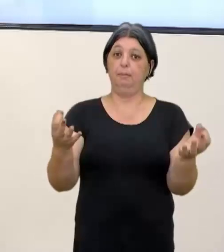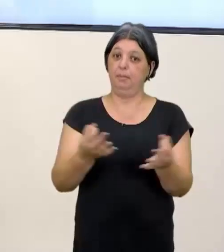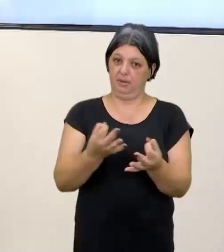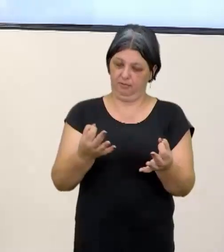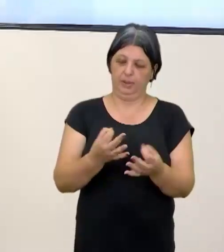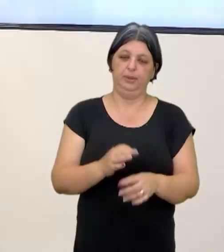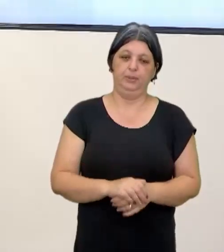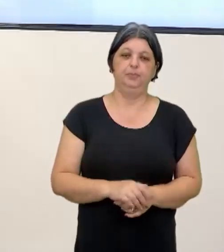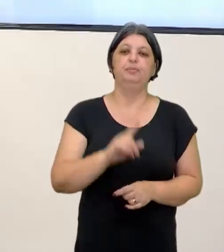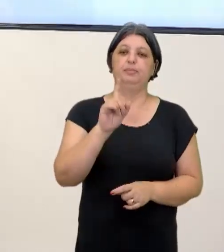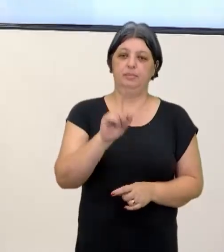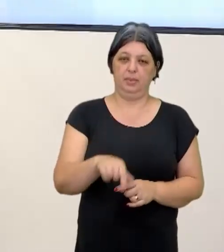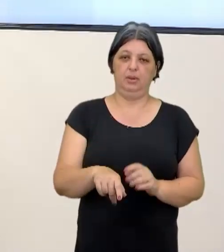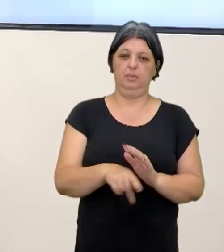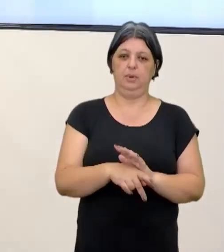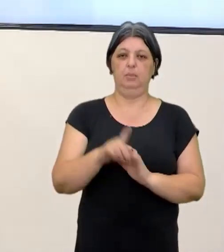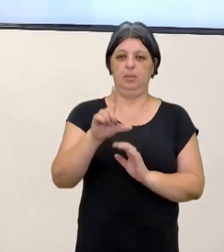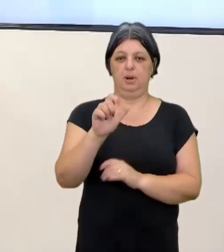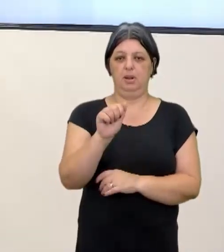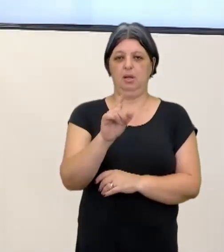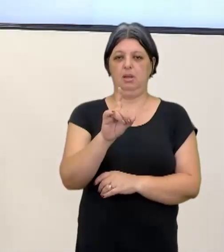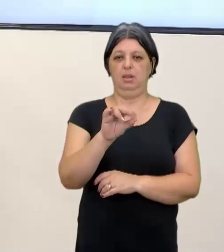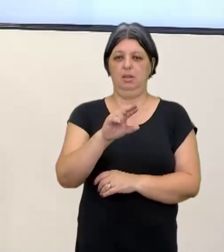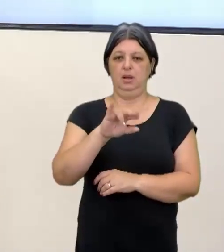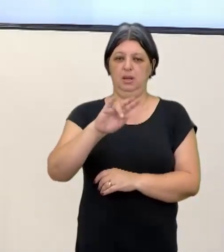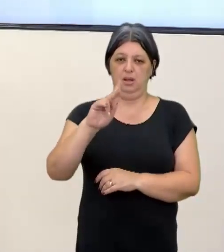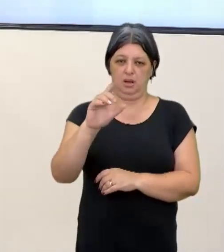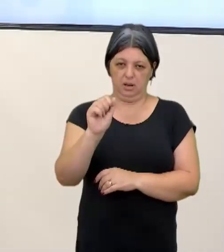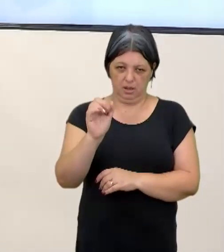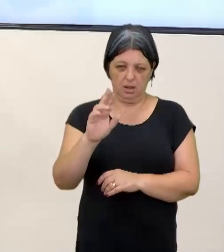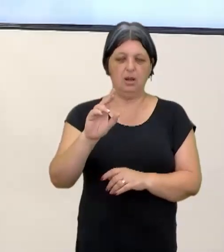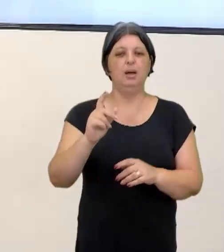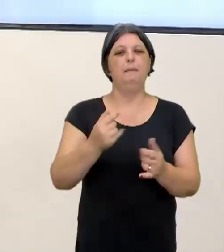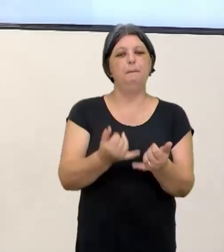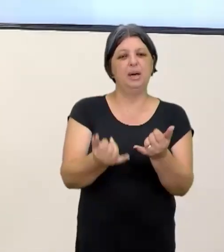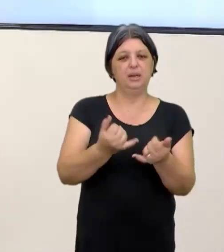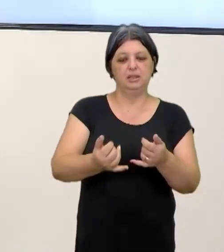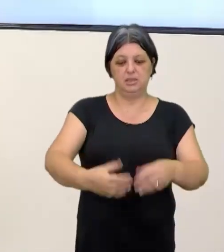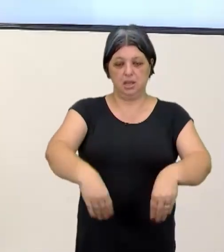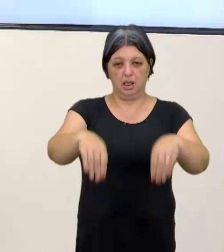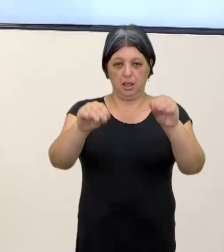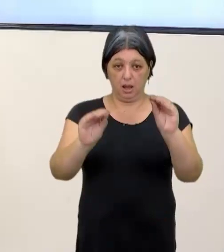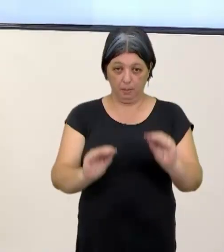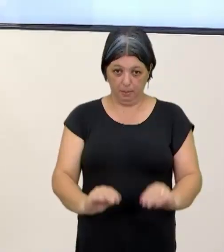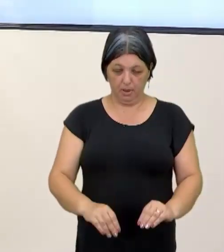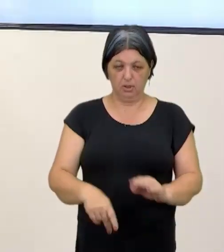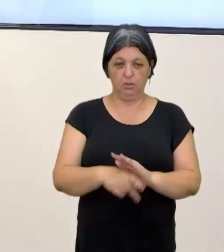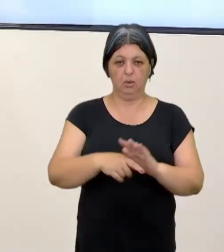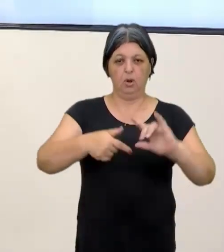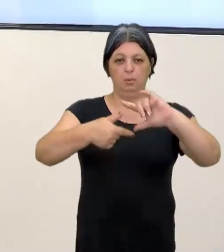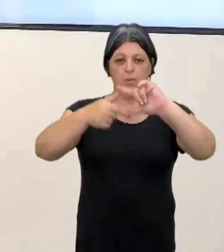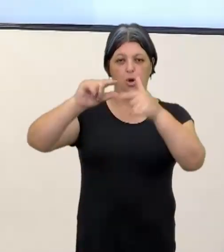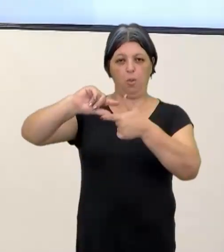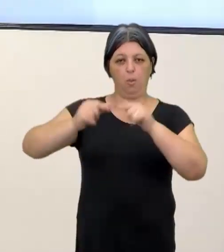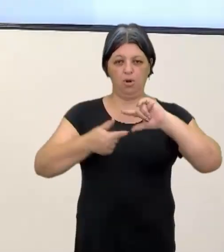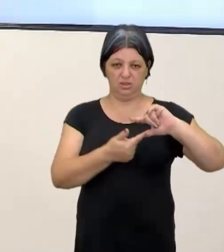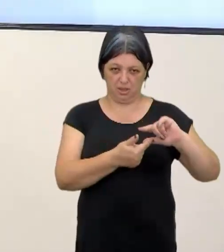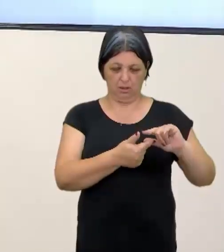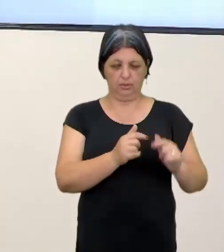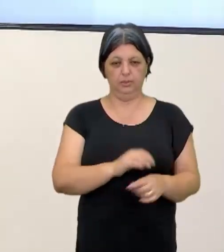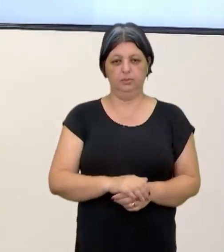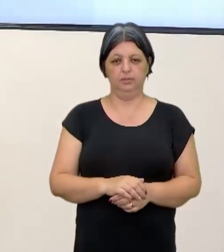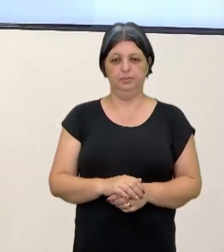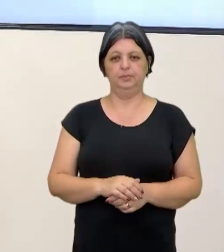mesmo. Então, isso é ladrilhar. Encaixar lado a lado, formando um lindo tapete, um lindo mosaico. Tudo bem? Quando a gente está